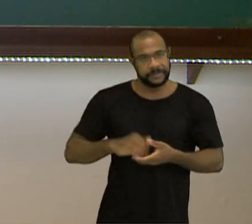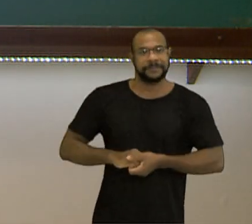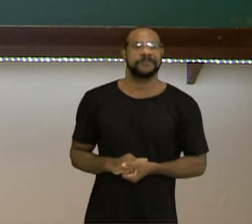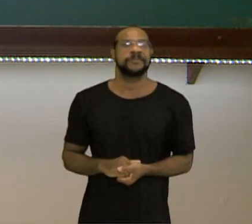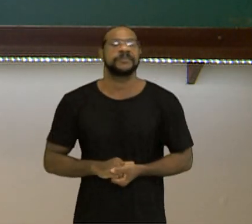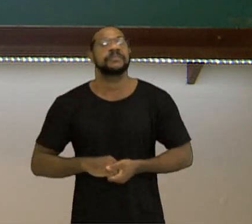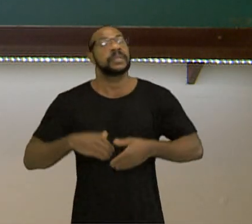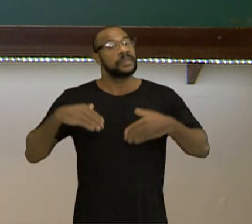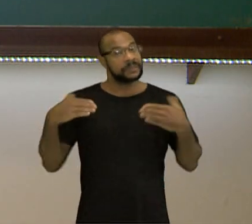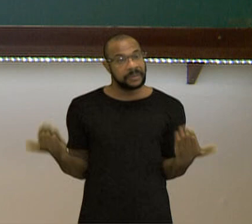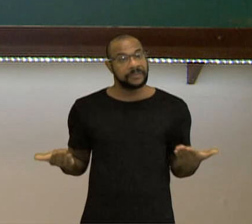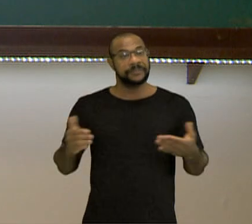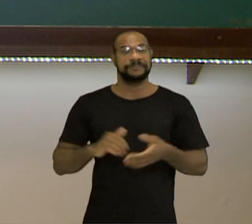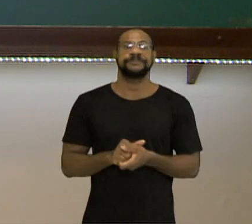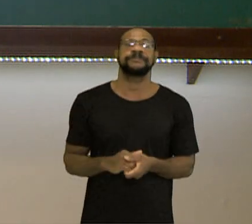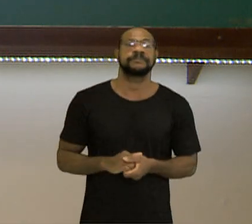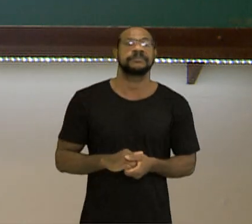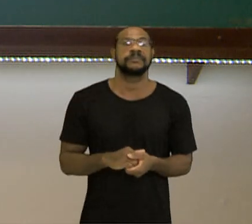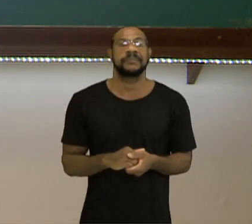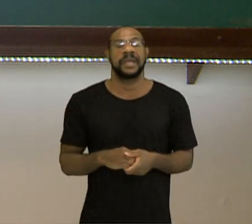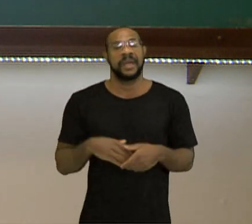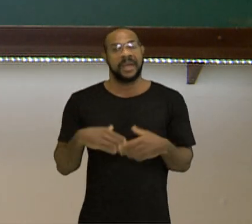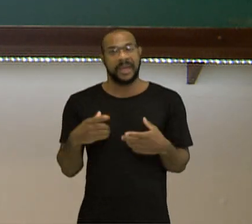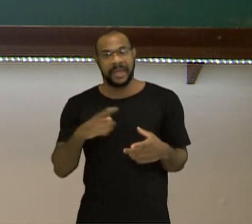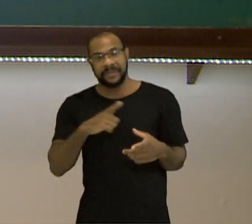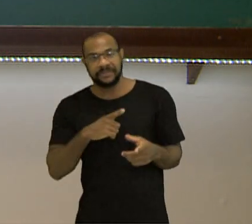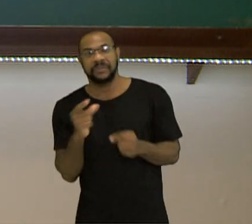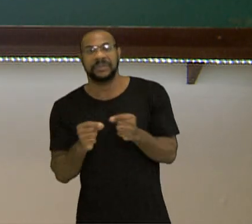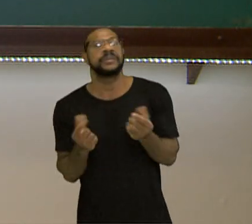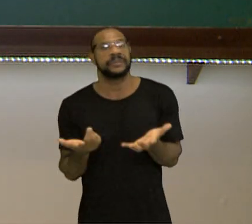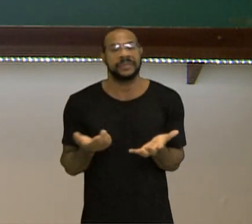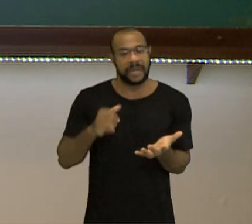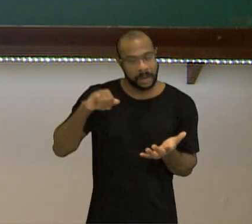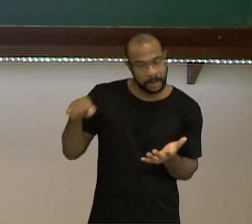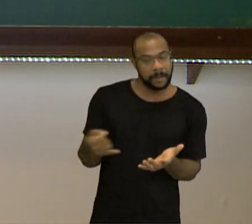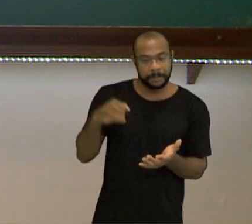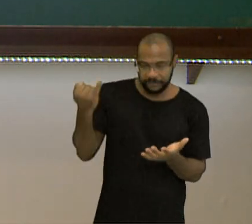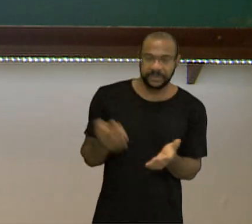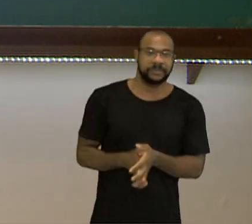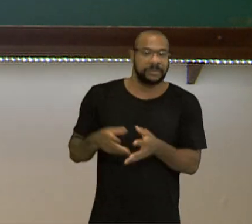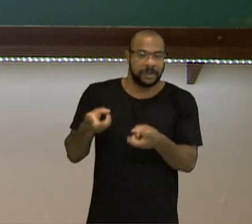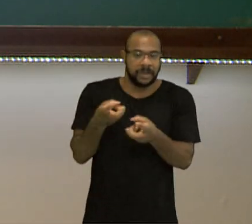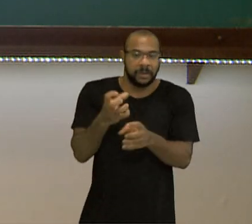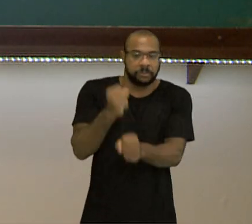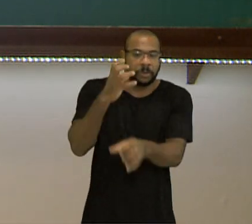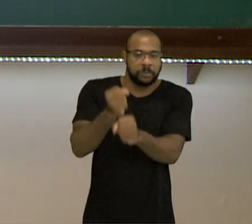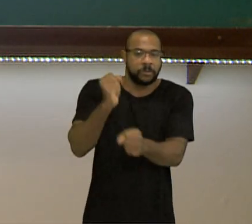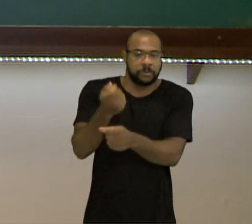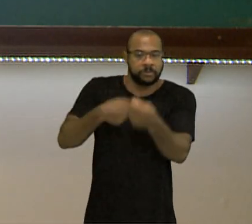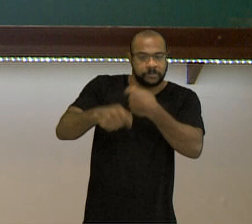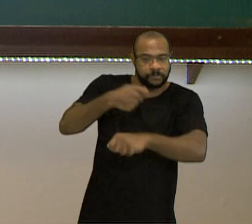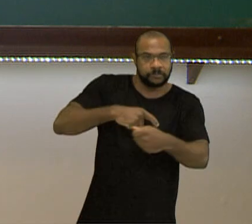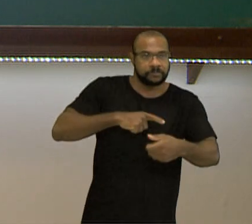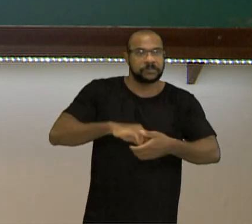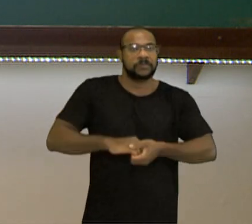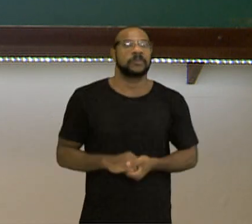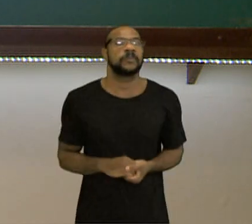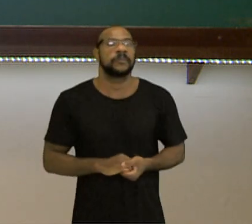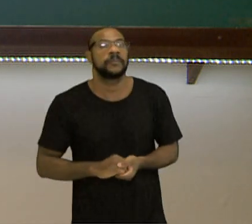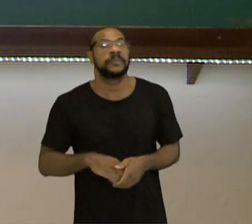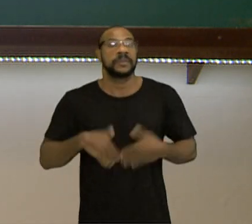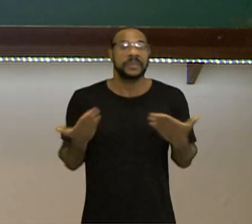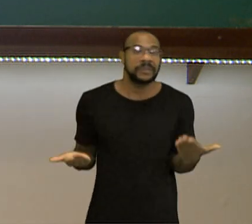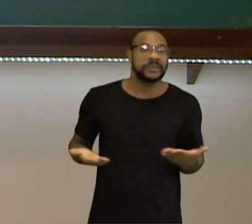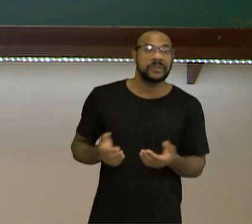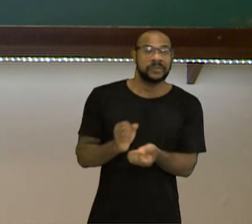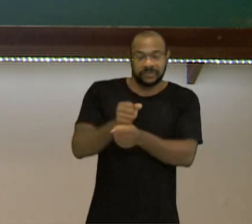Portugal, né? com a metrópole portuguesa que se apropriava, portanto, dessa lucratividade desse comércio. Aqui esses escravos